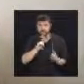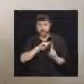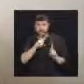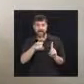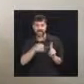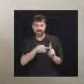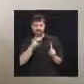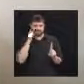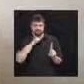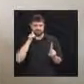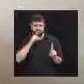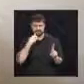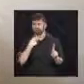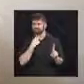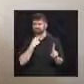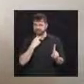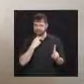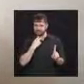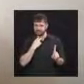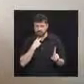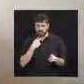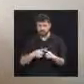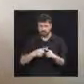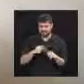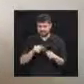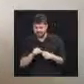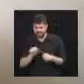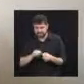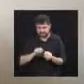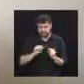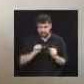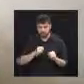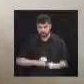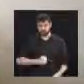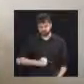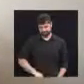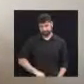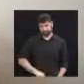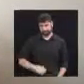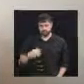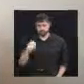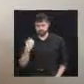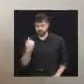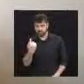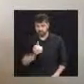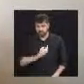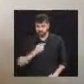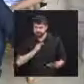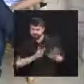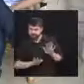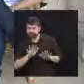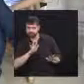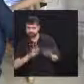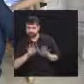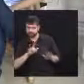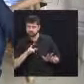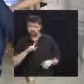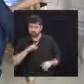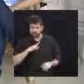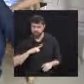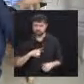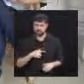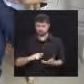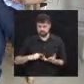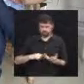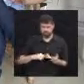grávidas. Que pode, dependendo do ponto que você fizer, você pode abortar. Então, a gente tem essas orientações, algumas orientações